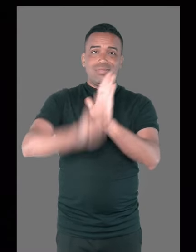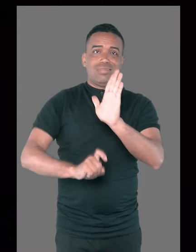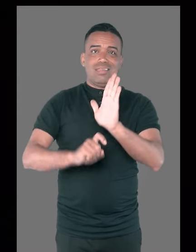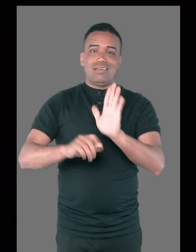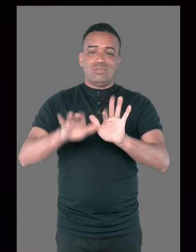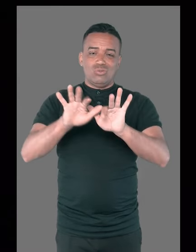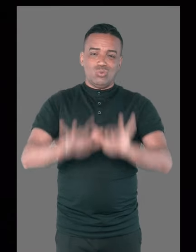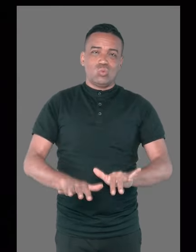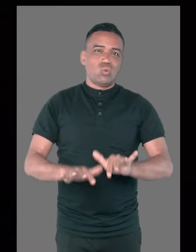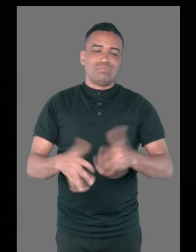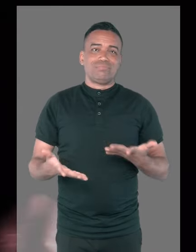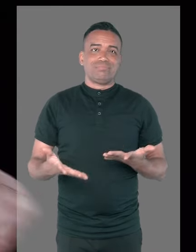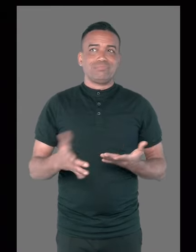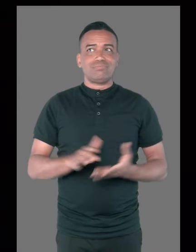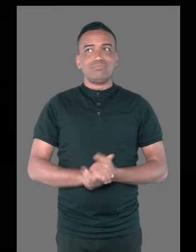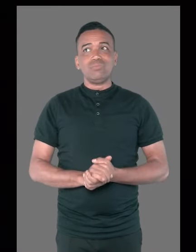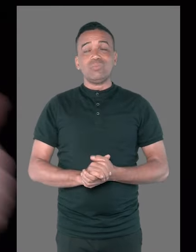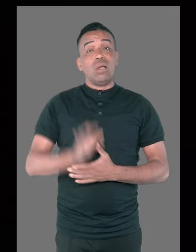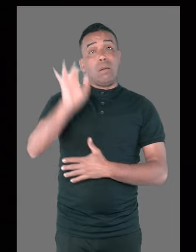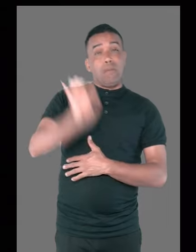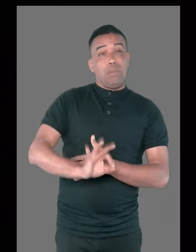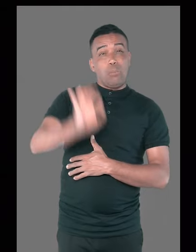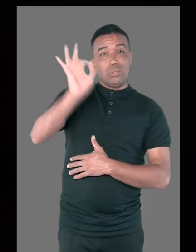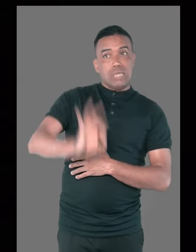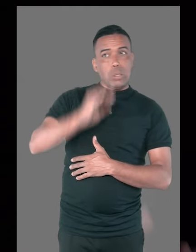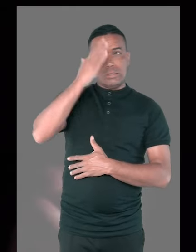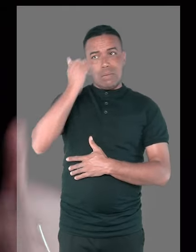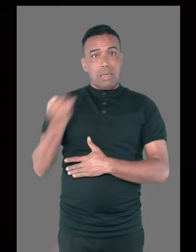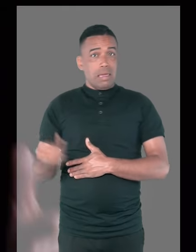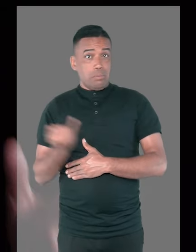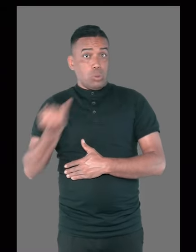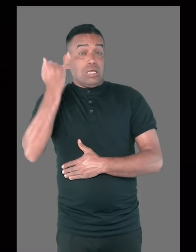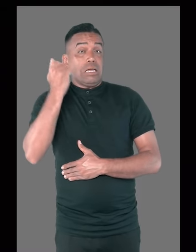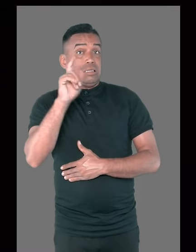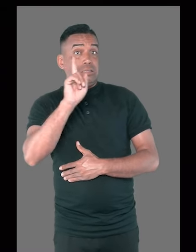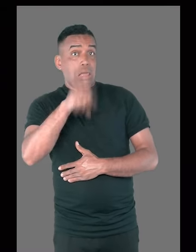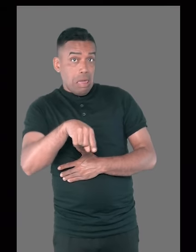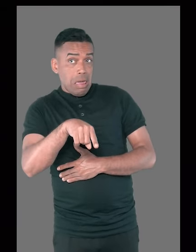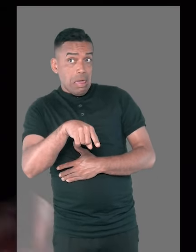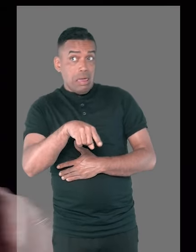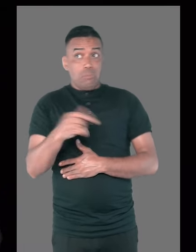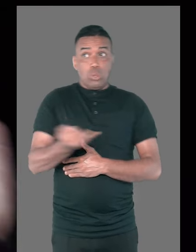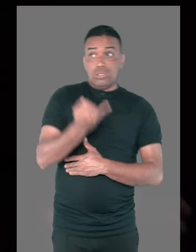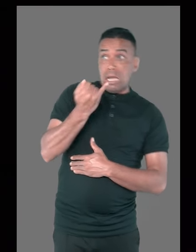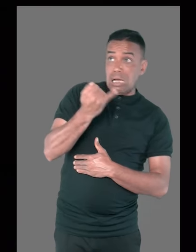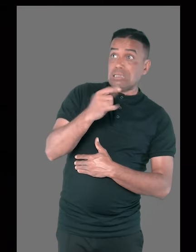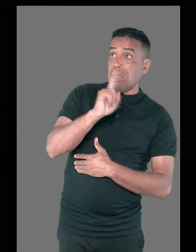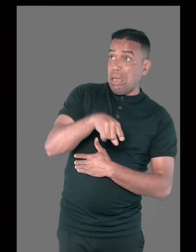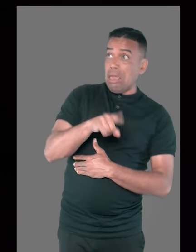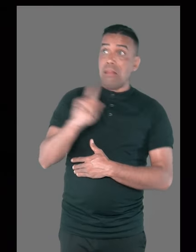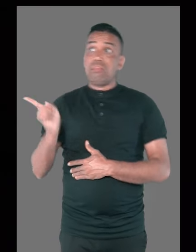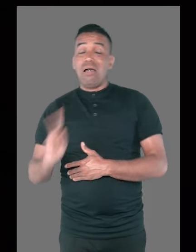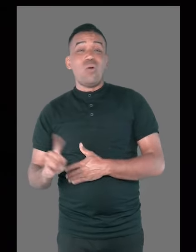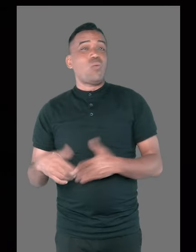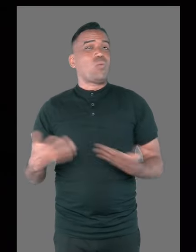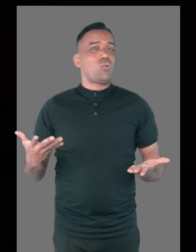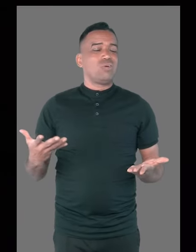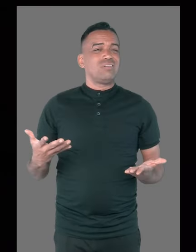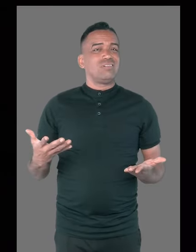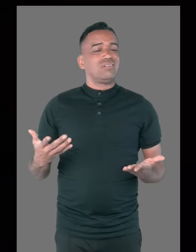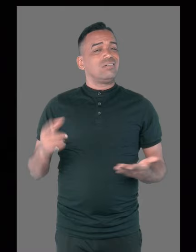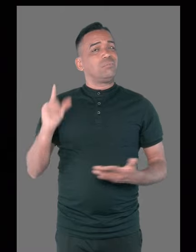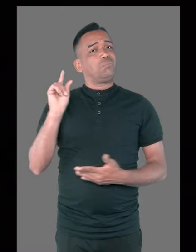não... A probabilidade de você saber qual é a importância, se é que tem alguma importância, se é que aquilo faz algum sentido, ela é